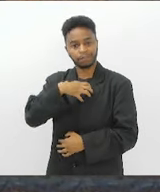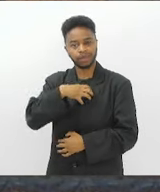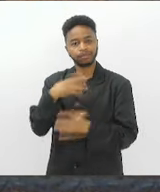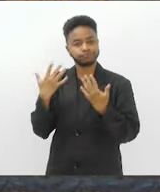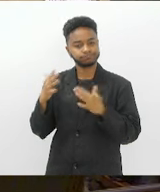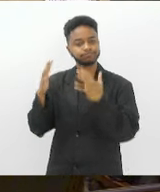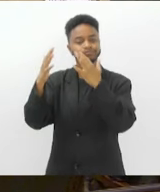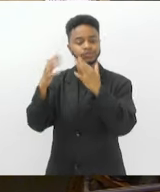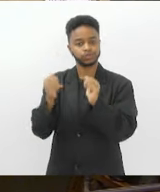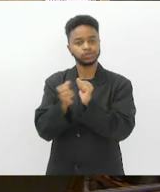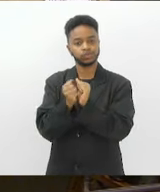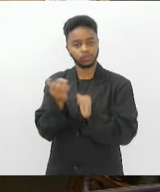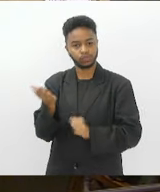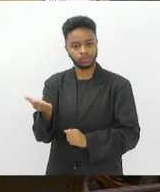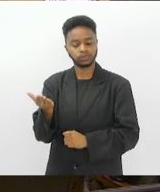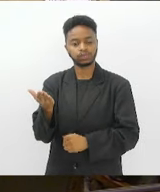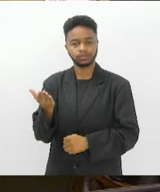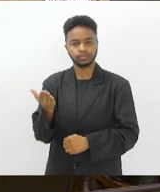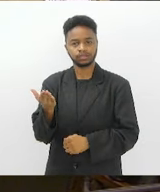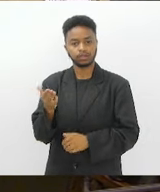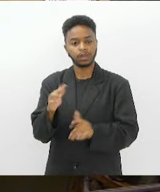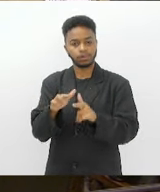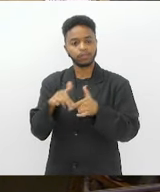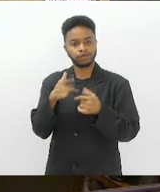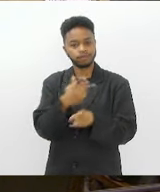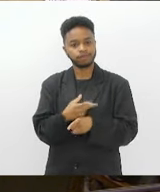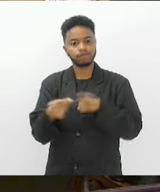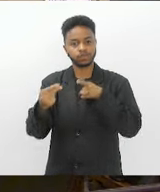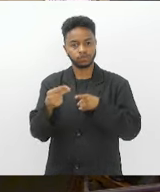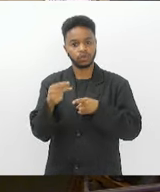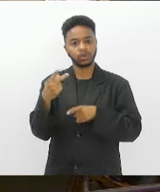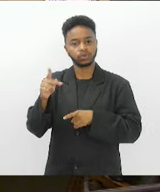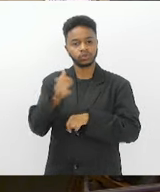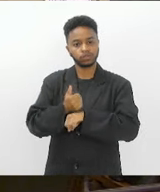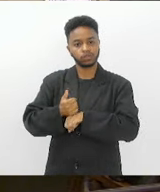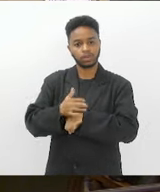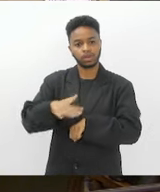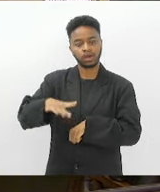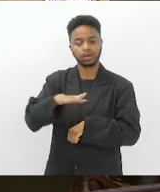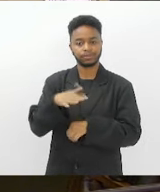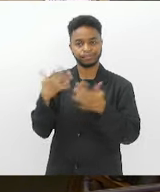comemorando mais esse triunfo aí, esse sucesso da tua carreira. Parabéns.